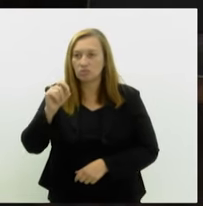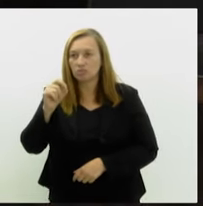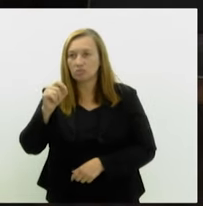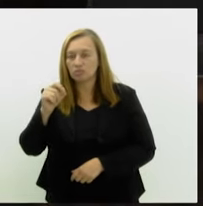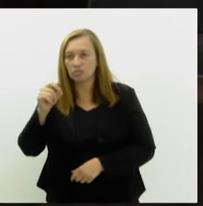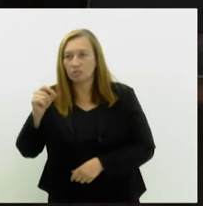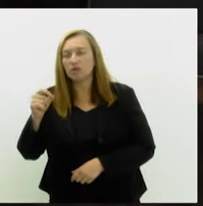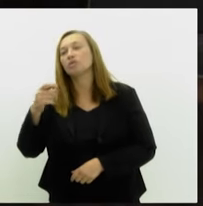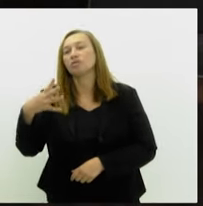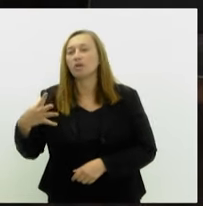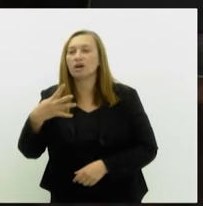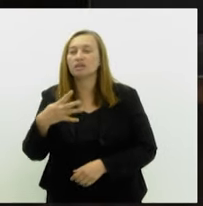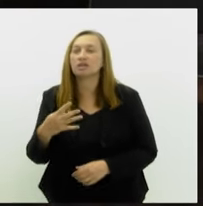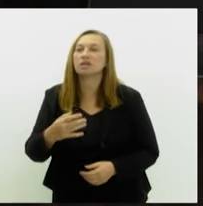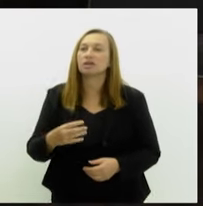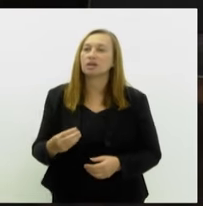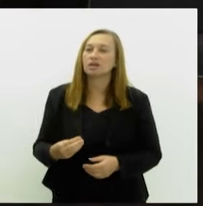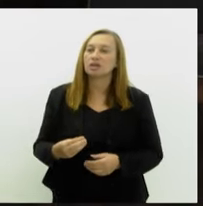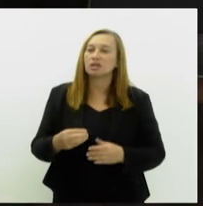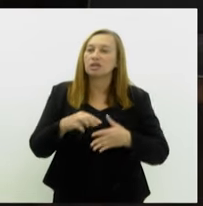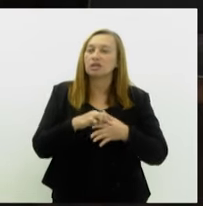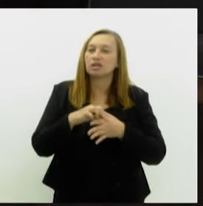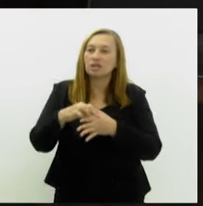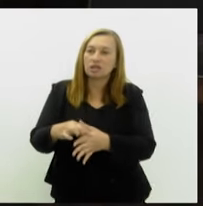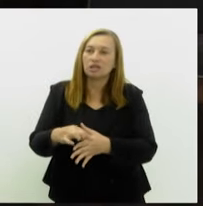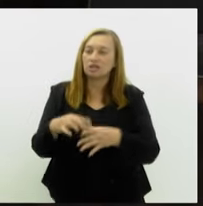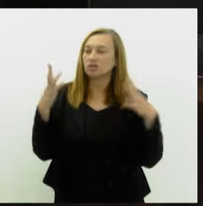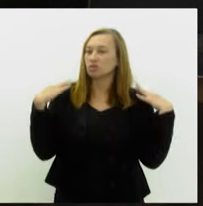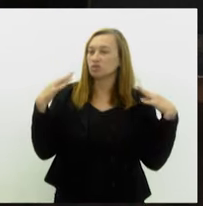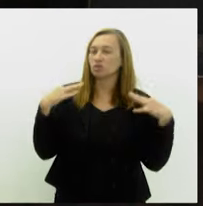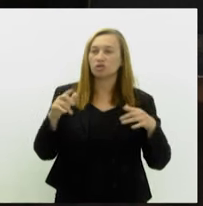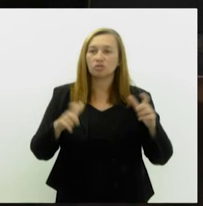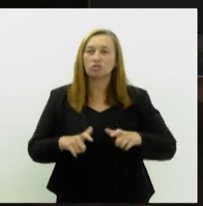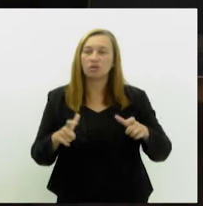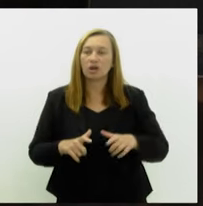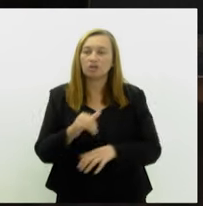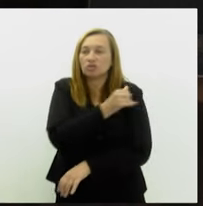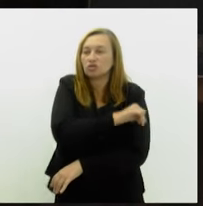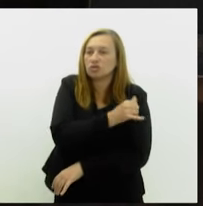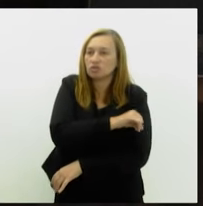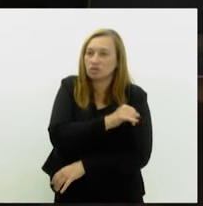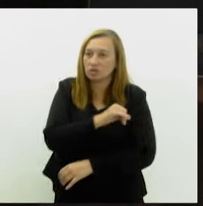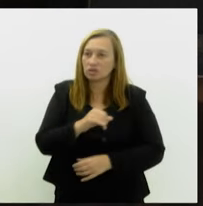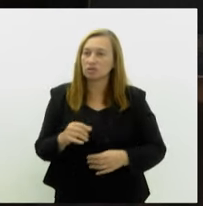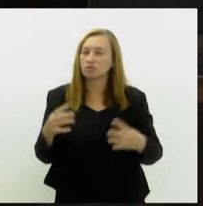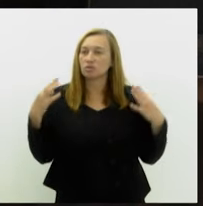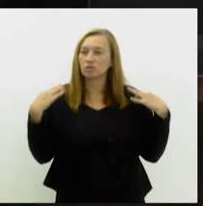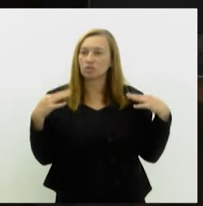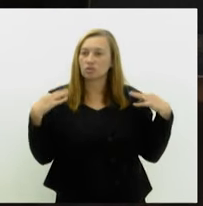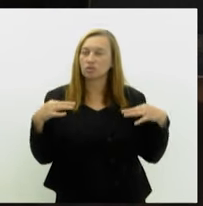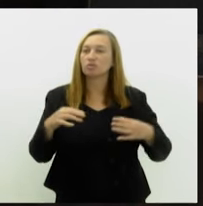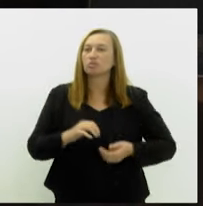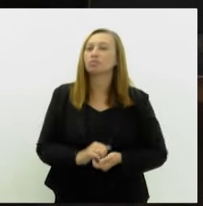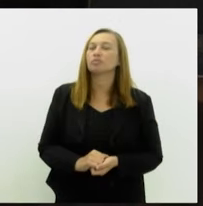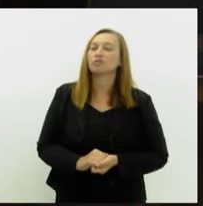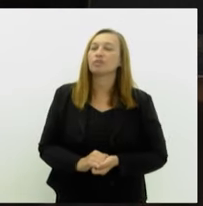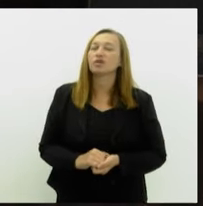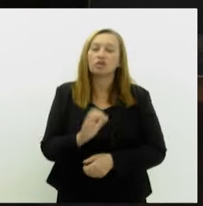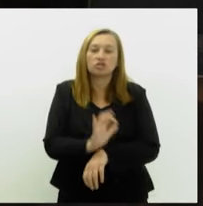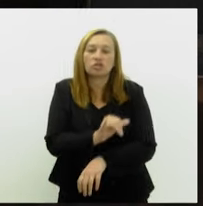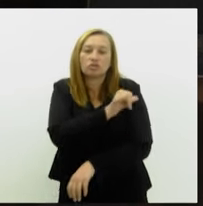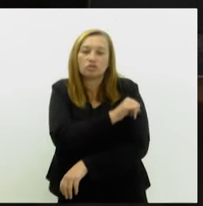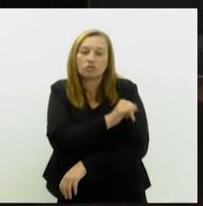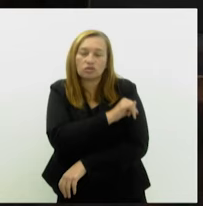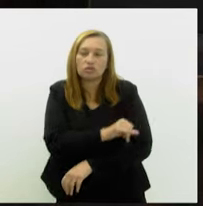a obrigatoriedade da presença de guia de turismo local regional do Rio de Janeiro em excursões de turismo realizadas no Estado do